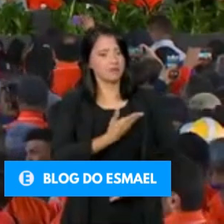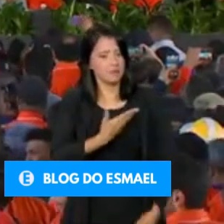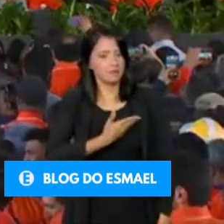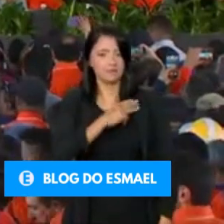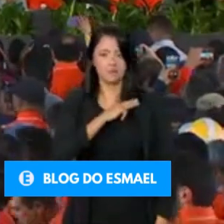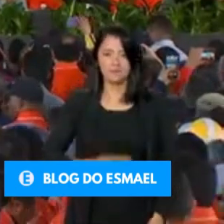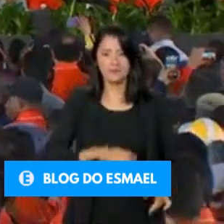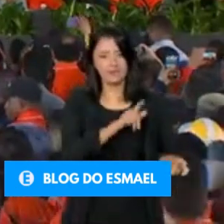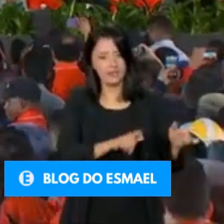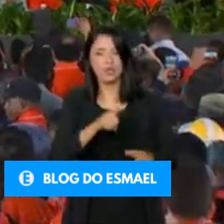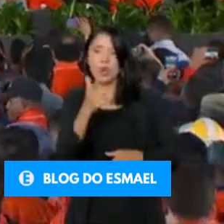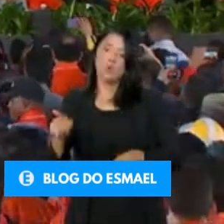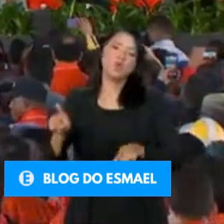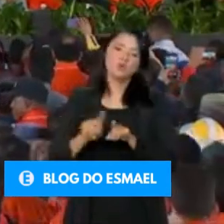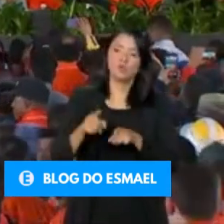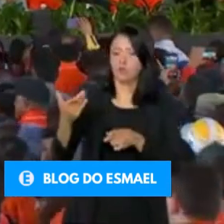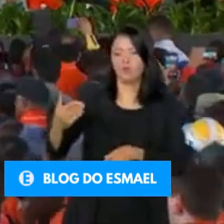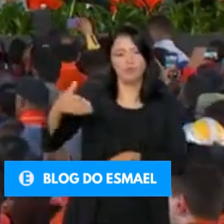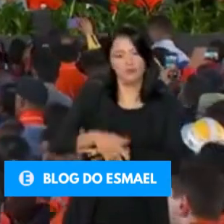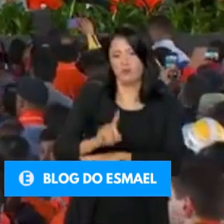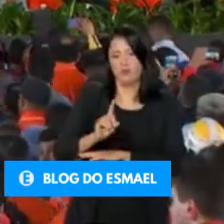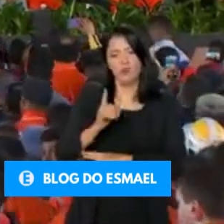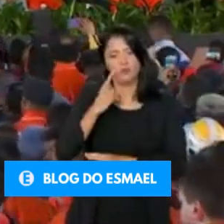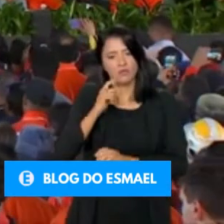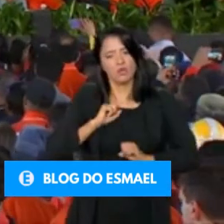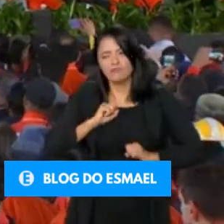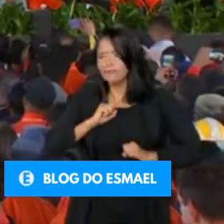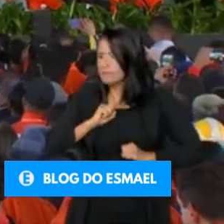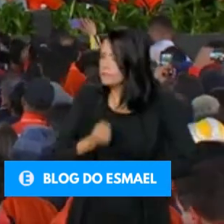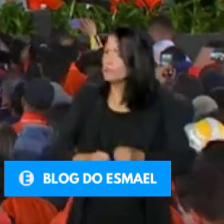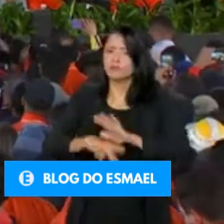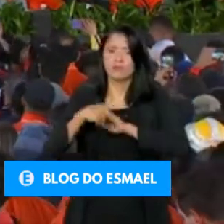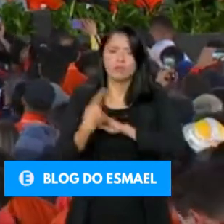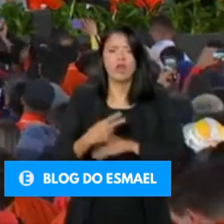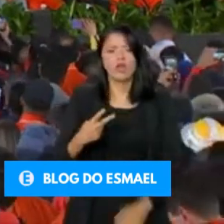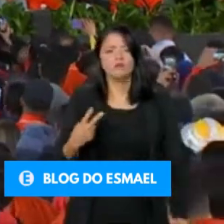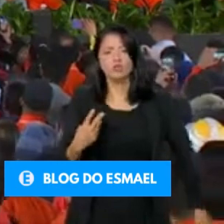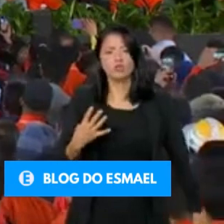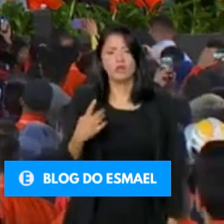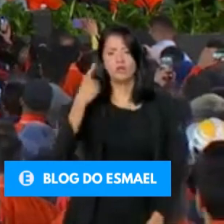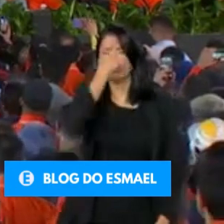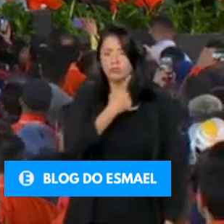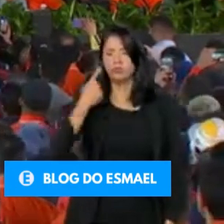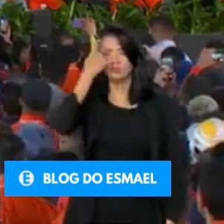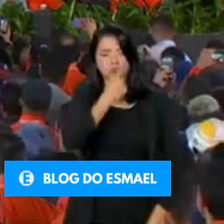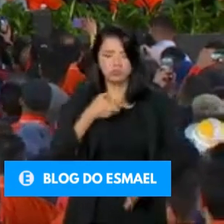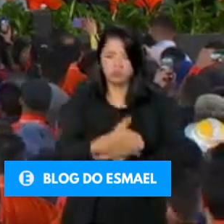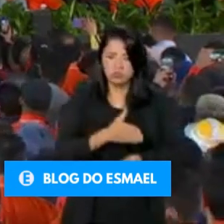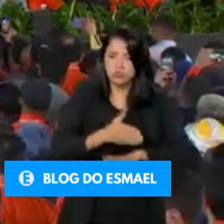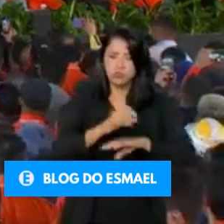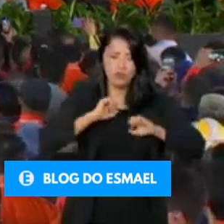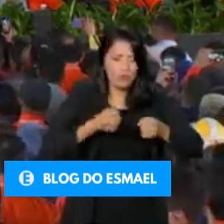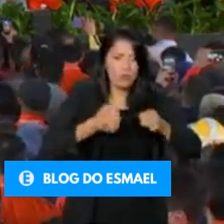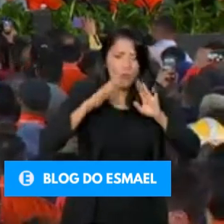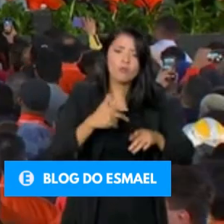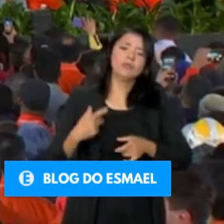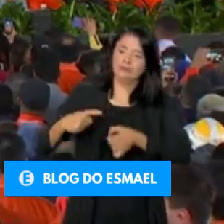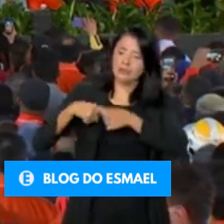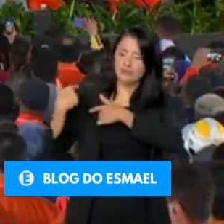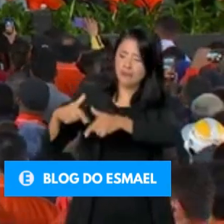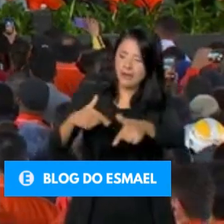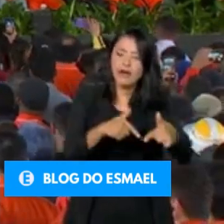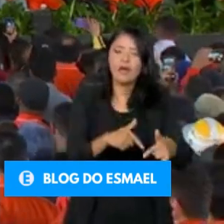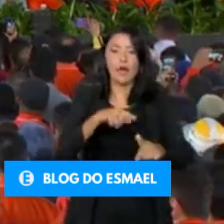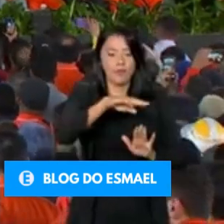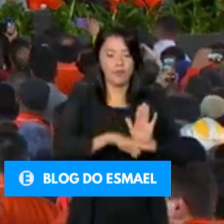e a outros que não estão aqui uma dedicação quase que exclusiva de 24 horas por dia para a gente recuperar. Só do programa Minha